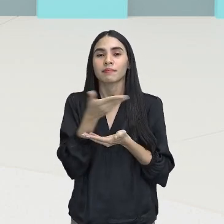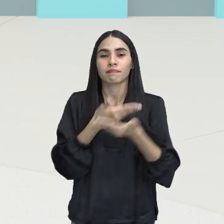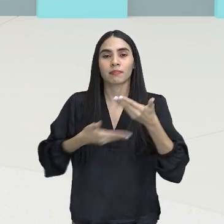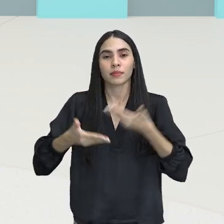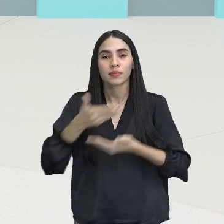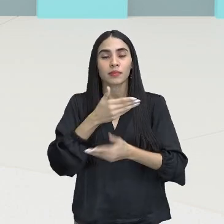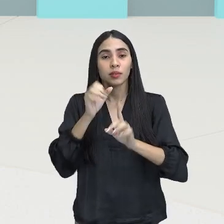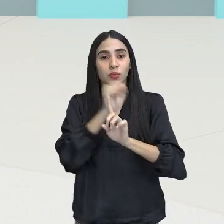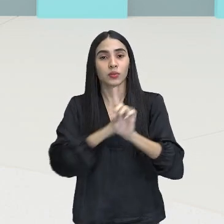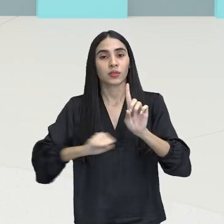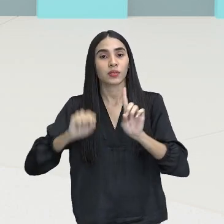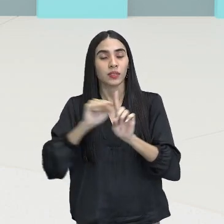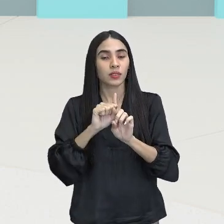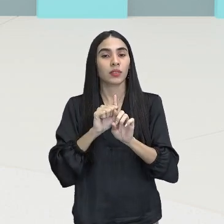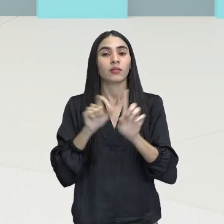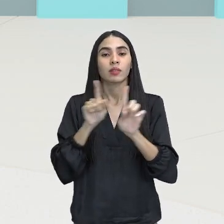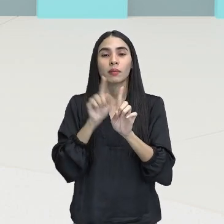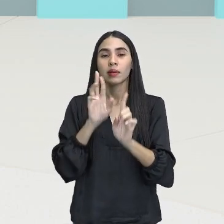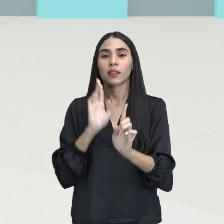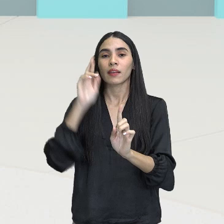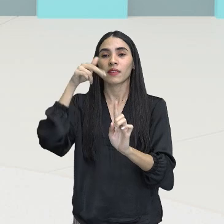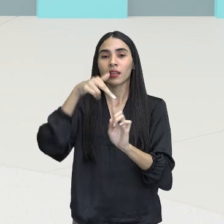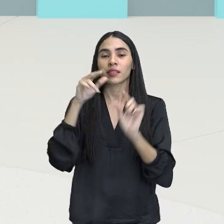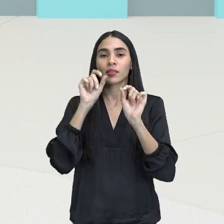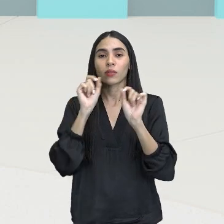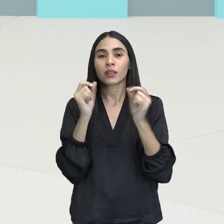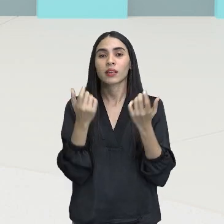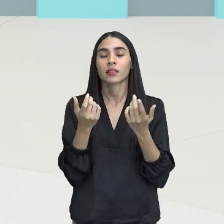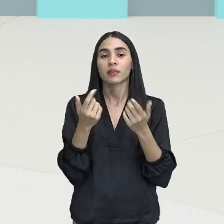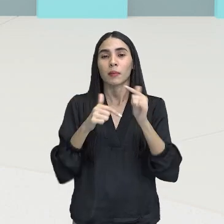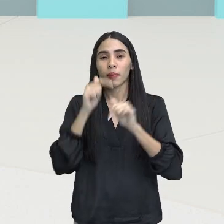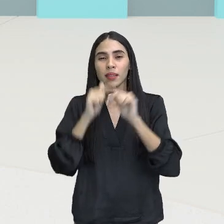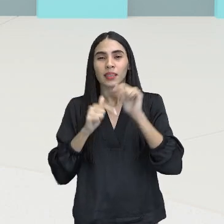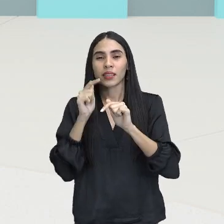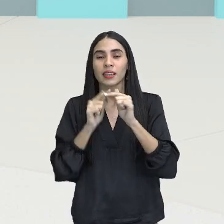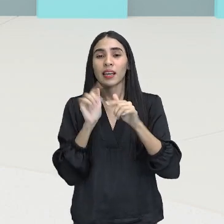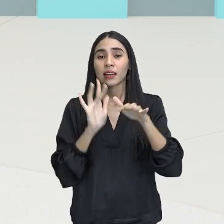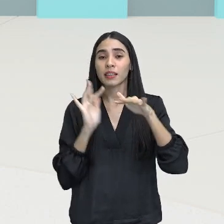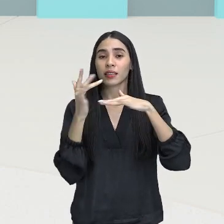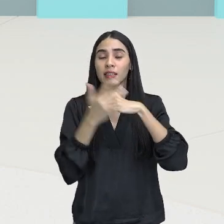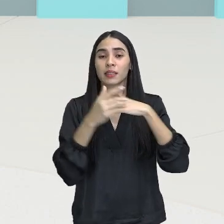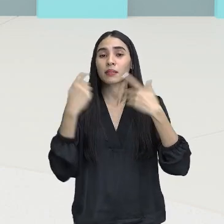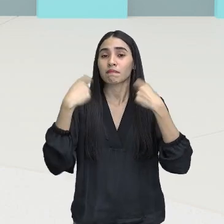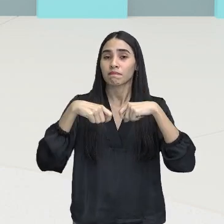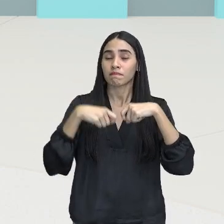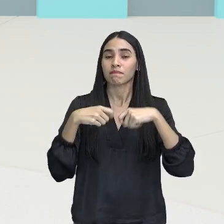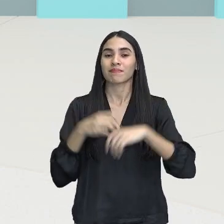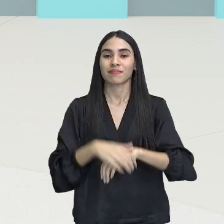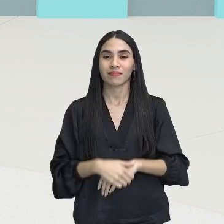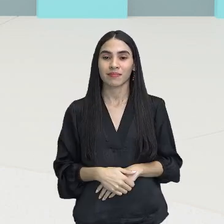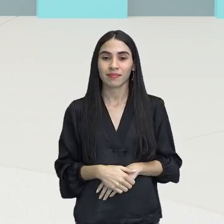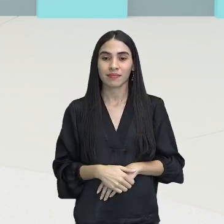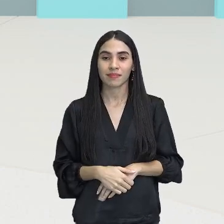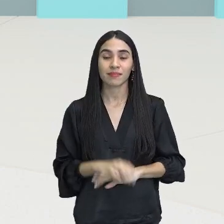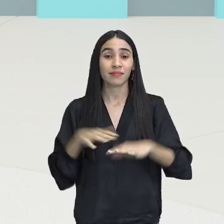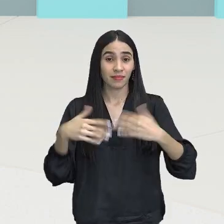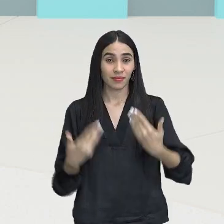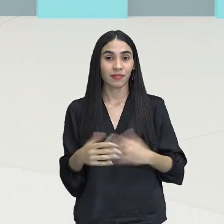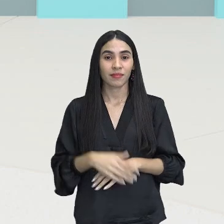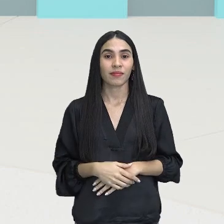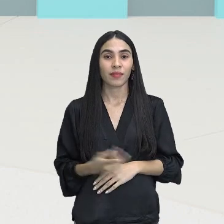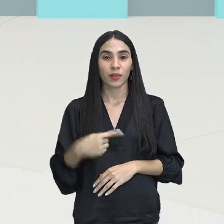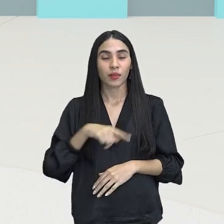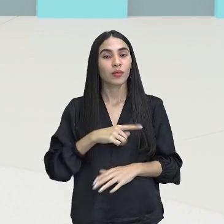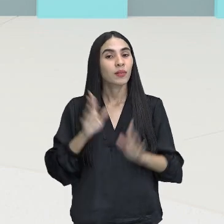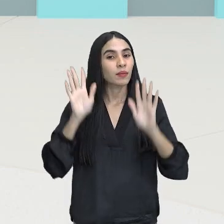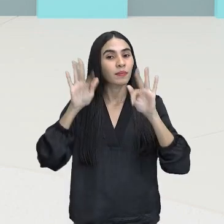interações sociais, que nos leva a trazer essas ferramentas digitais, que é uma necessidade nossa. E assim, vamos